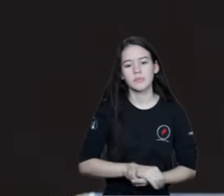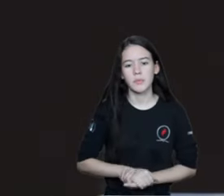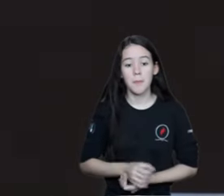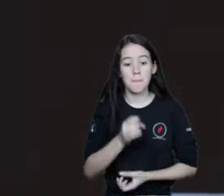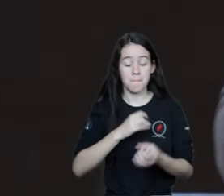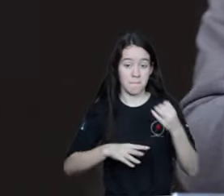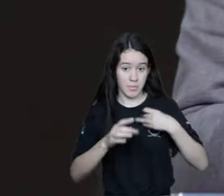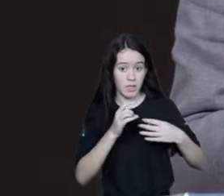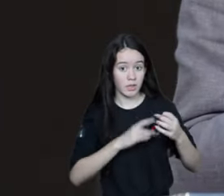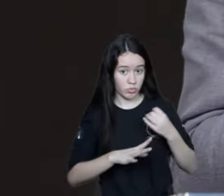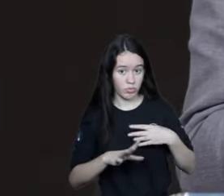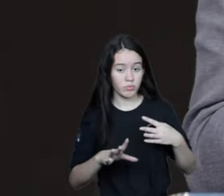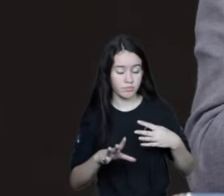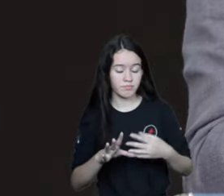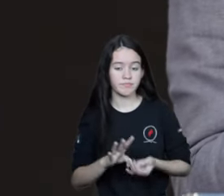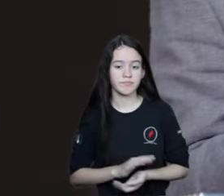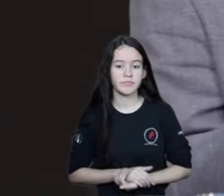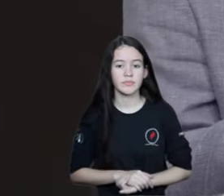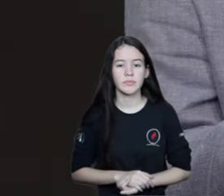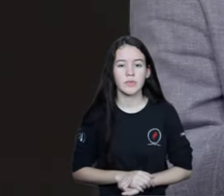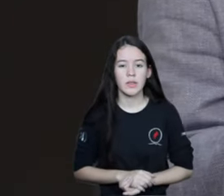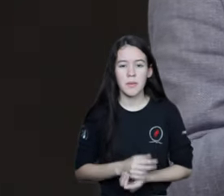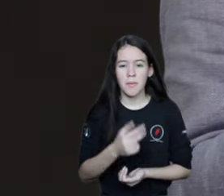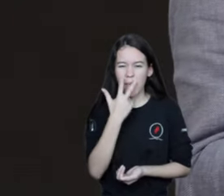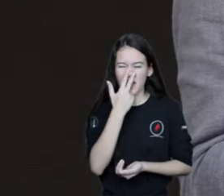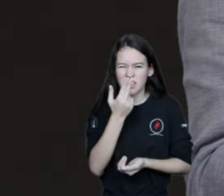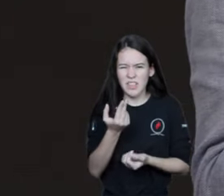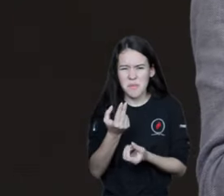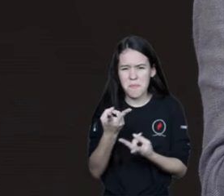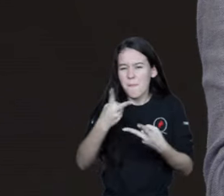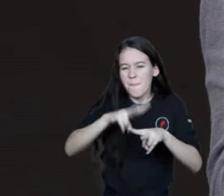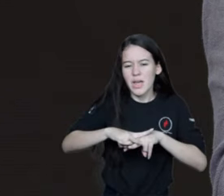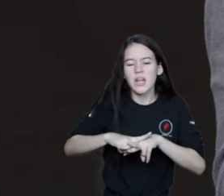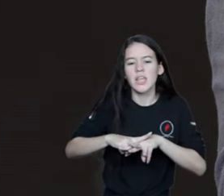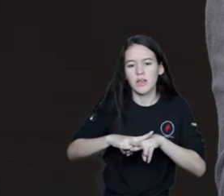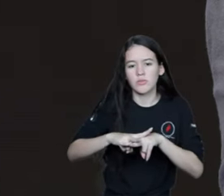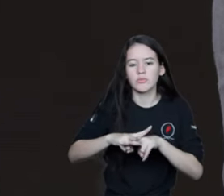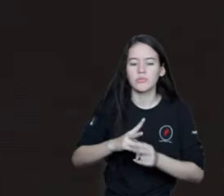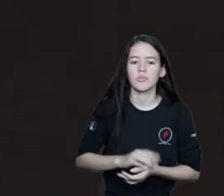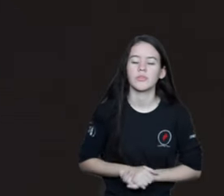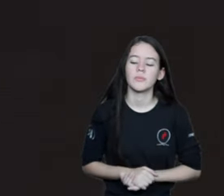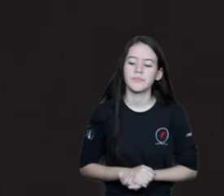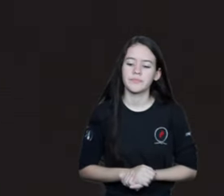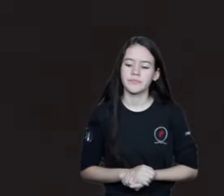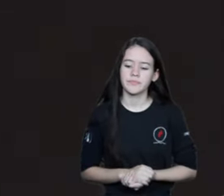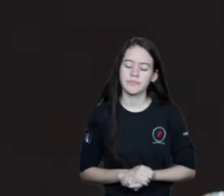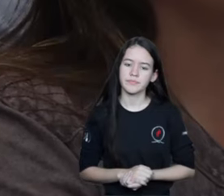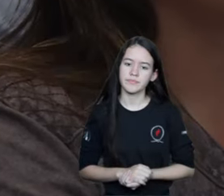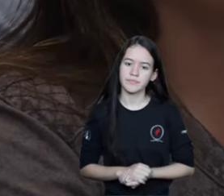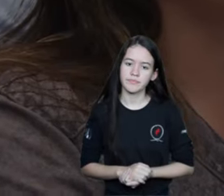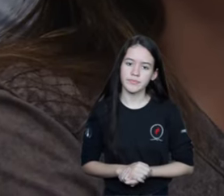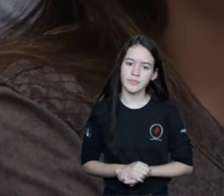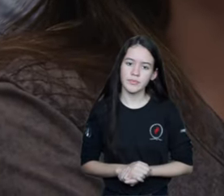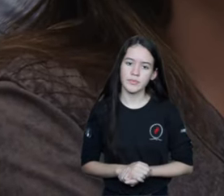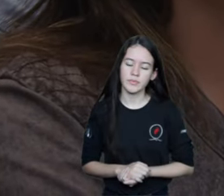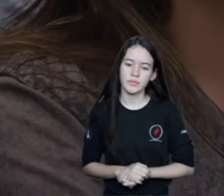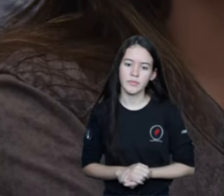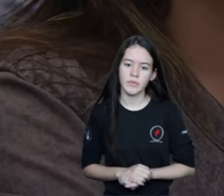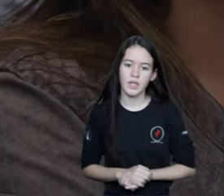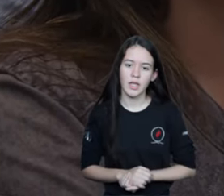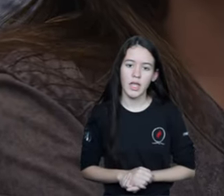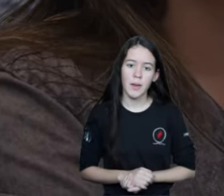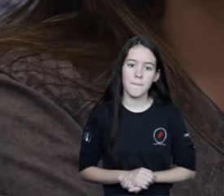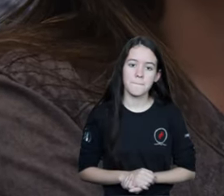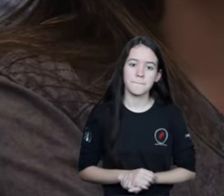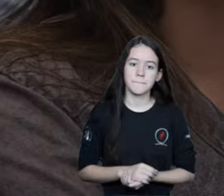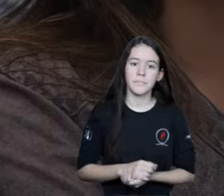de medo de apreensão ligado a alguma coisa que ainda não